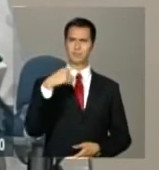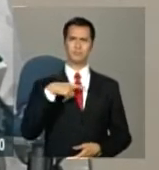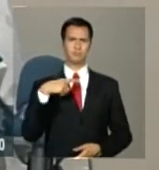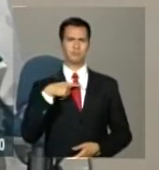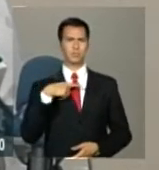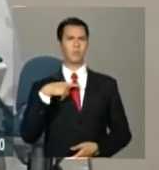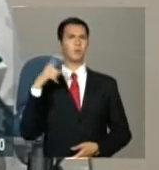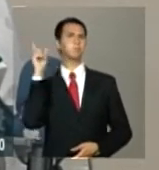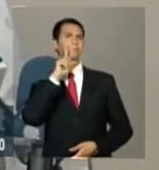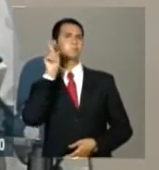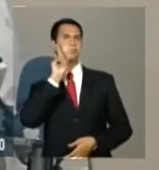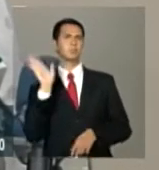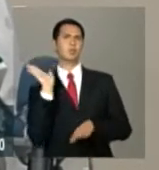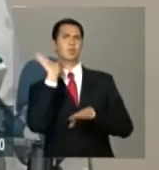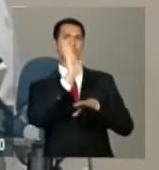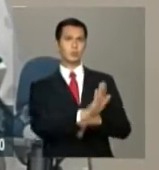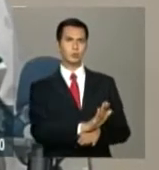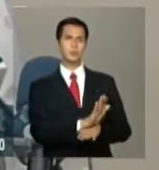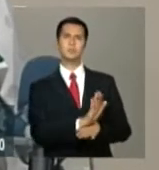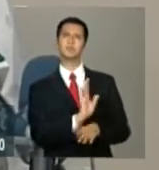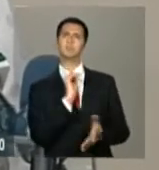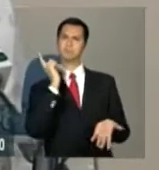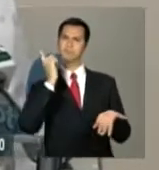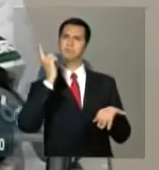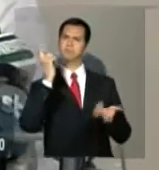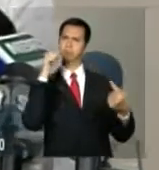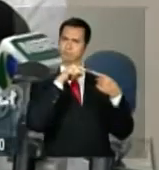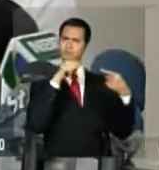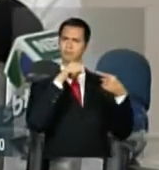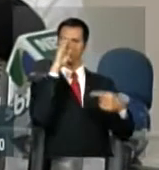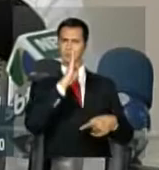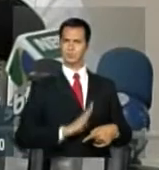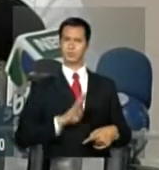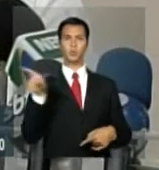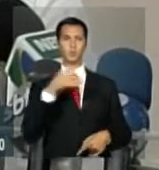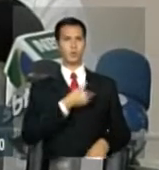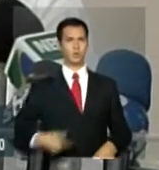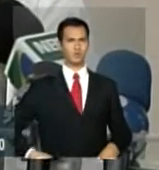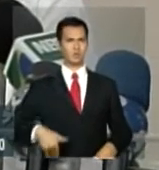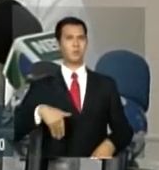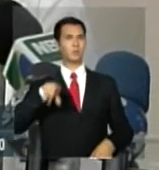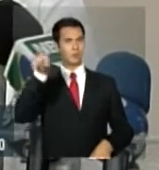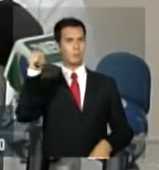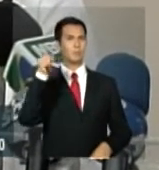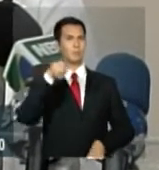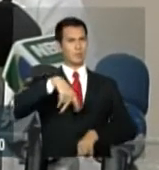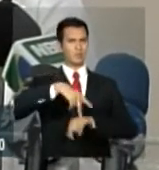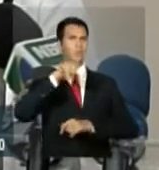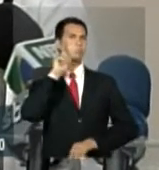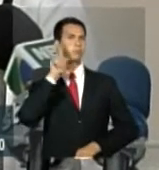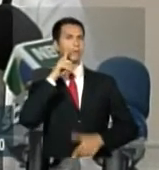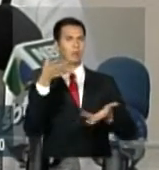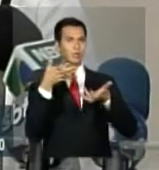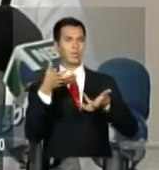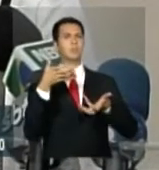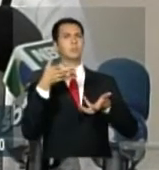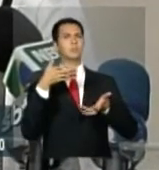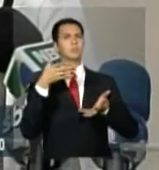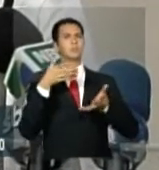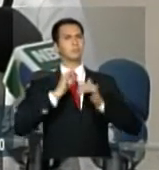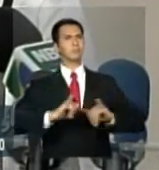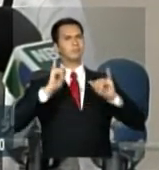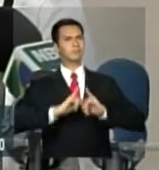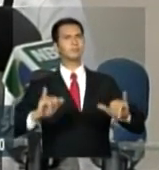do governo americano também, que passou a defender a necessidade da expansão da economia, do investimento, do crescimento nos